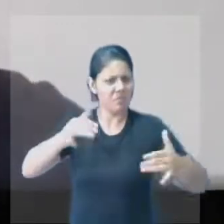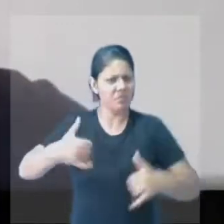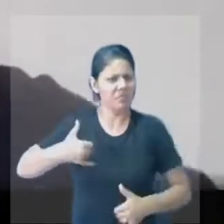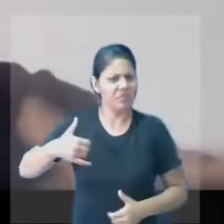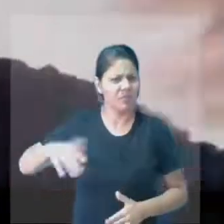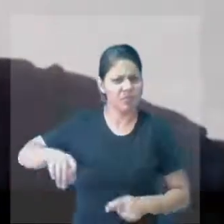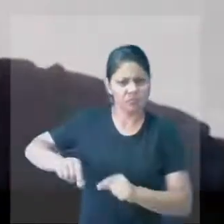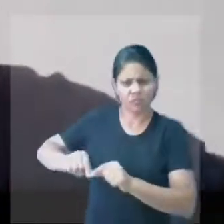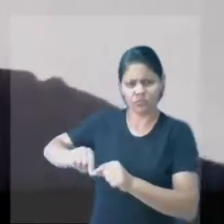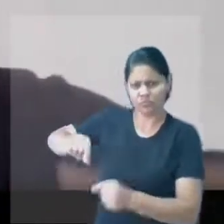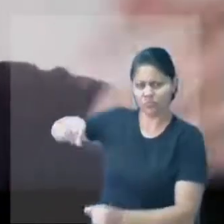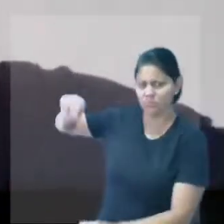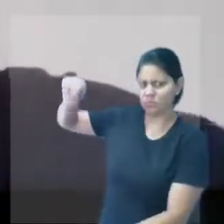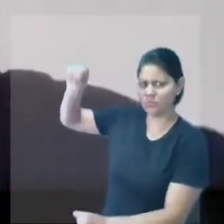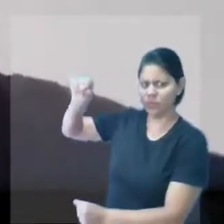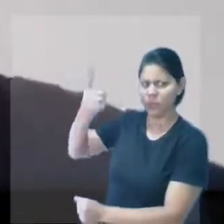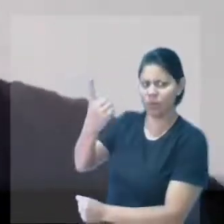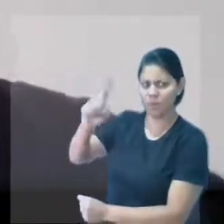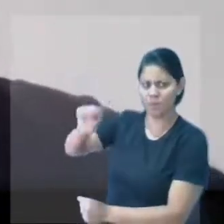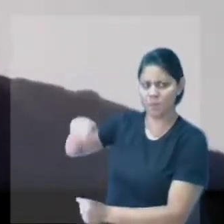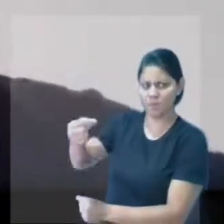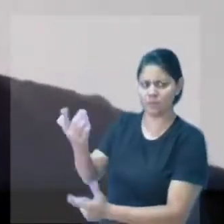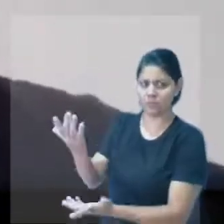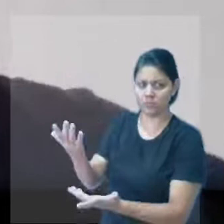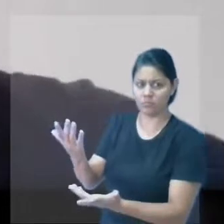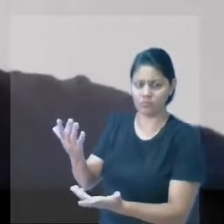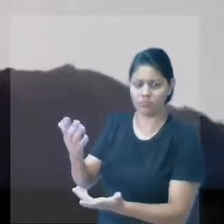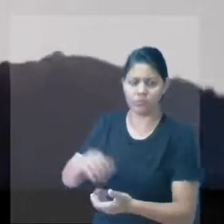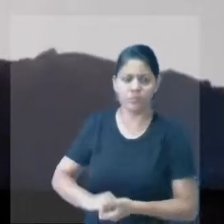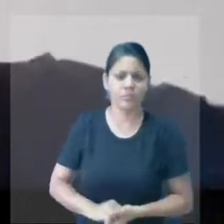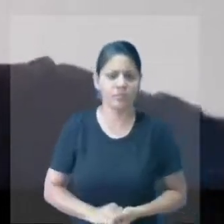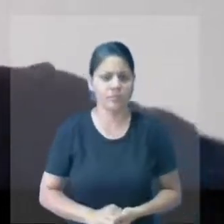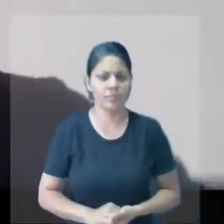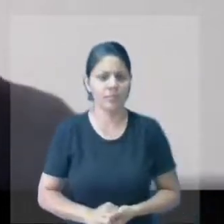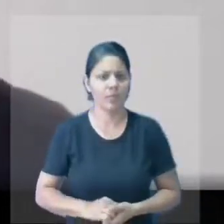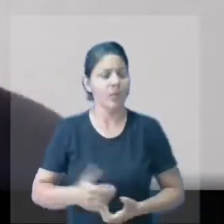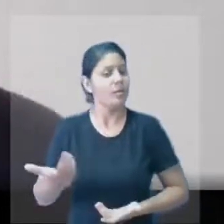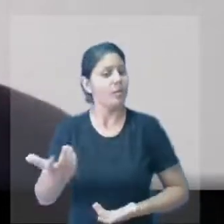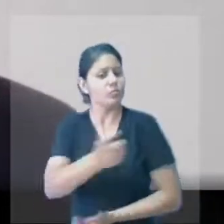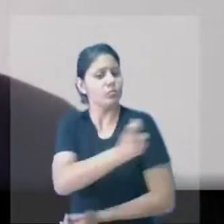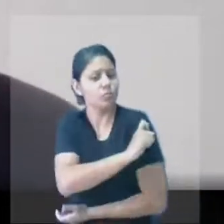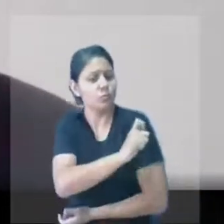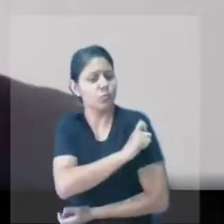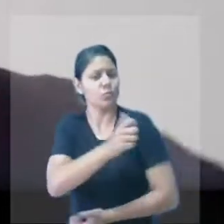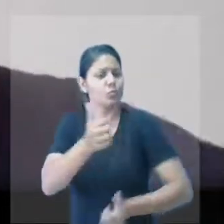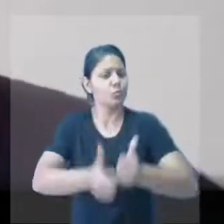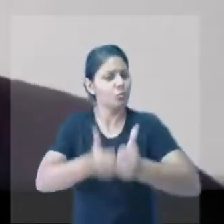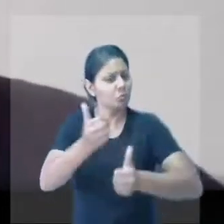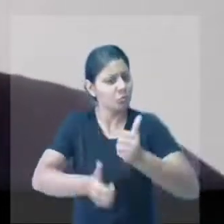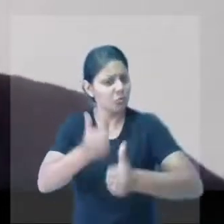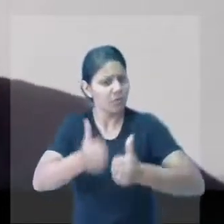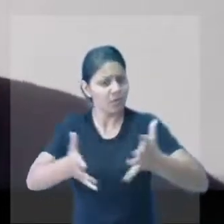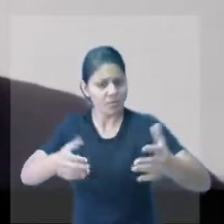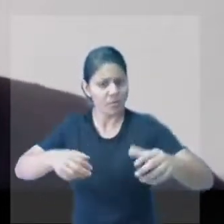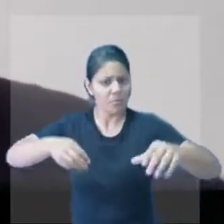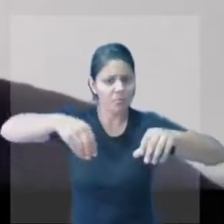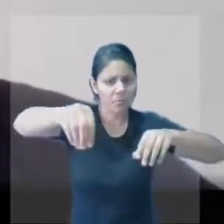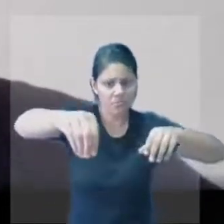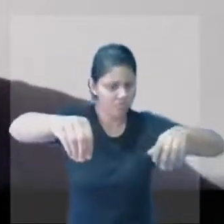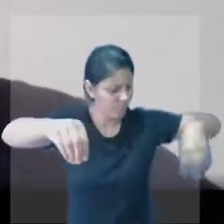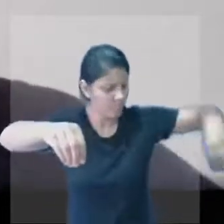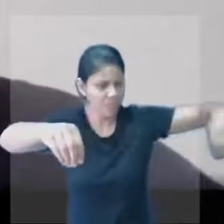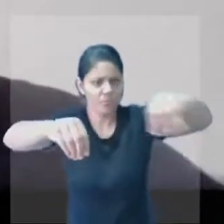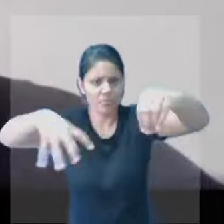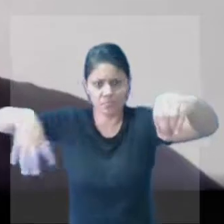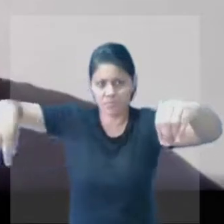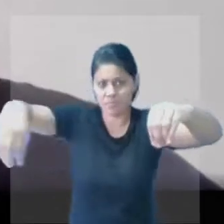ou menos, e os estudantes ali dentro, jogando xadrez naquele tabuleiro enorme. Então, gente, é uma satisfação